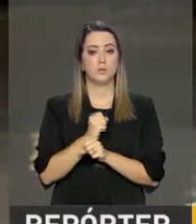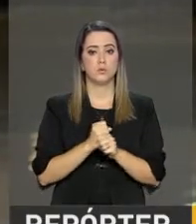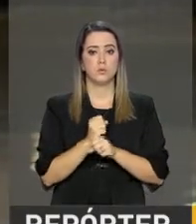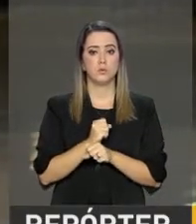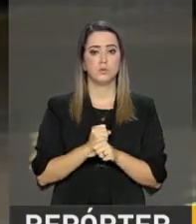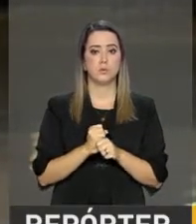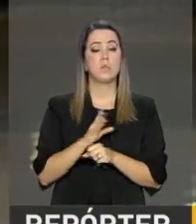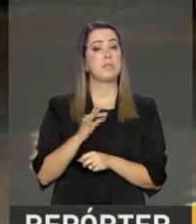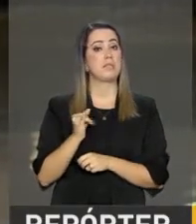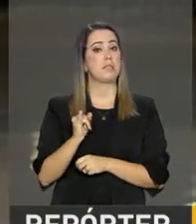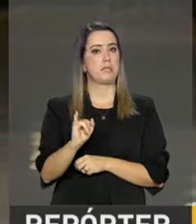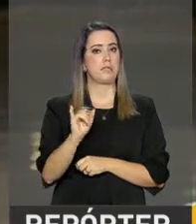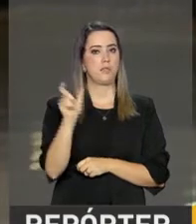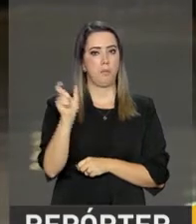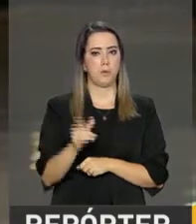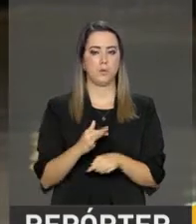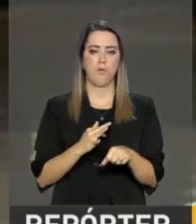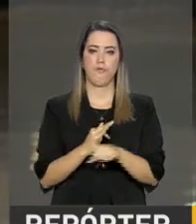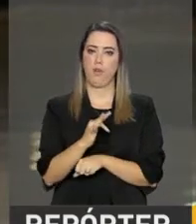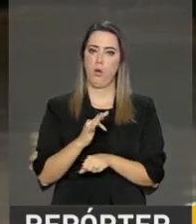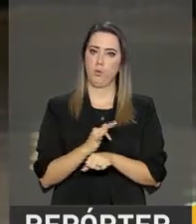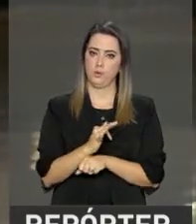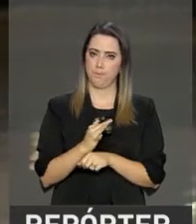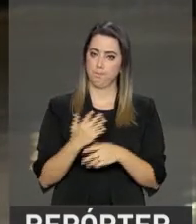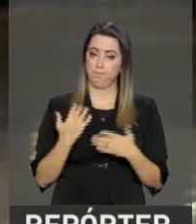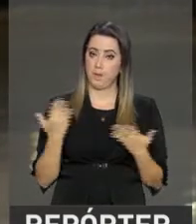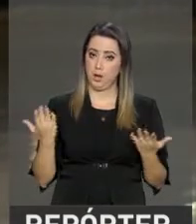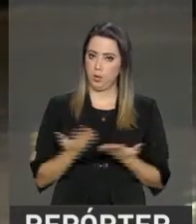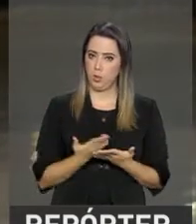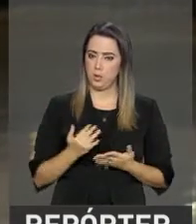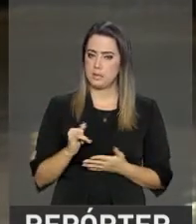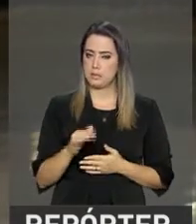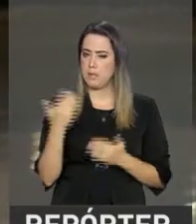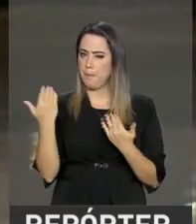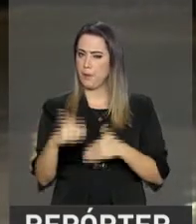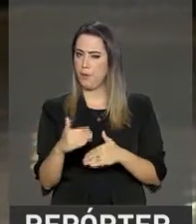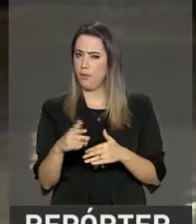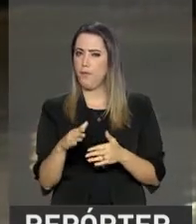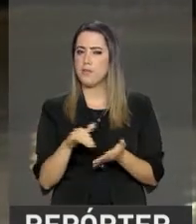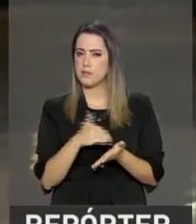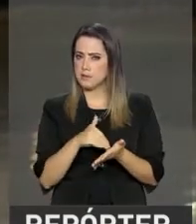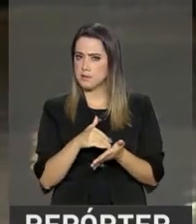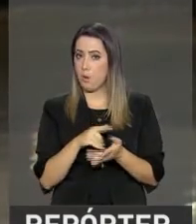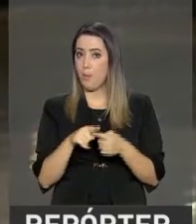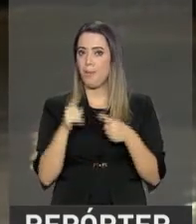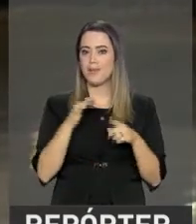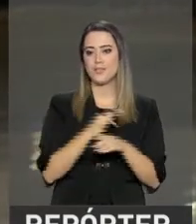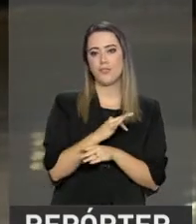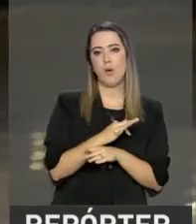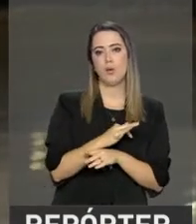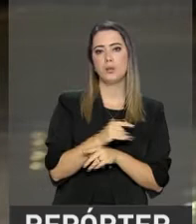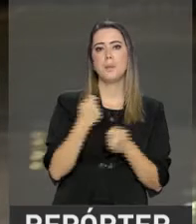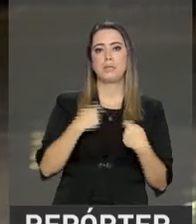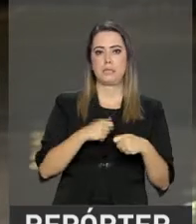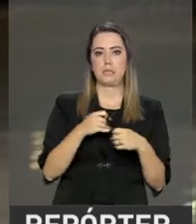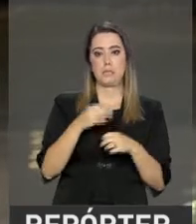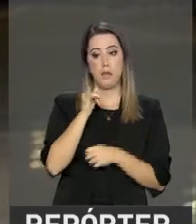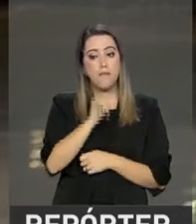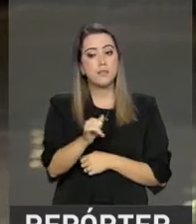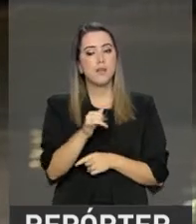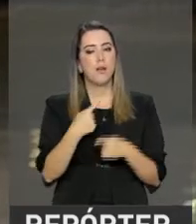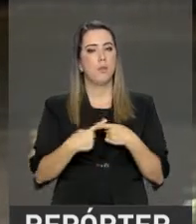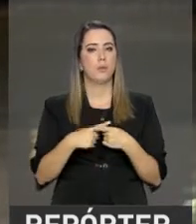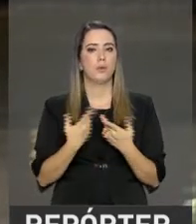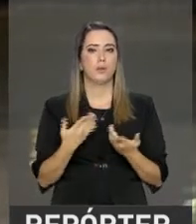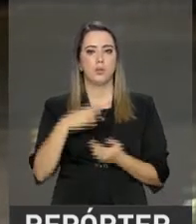quanto às faltas dos participantes agora a ausência no dia da prova deverá ser justificada gratuito o